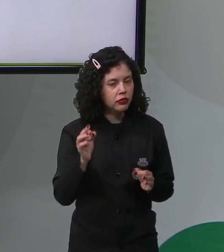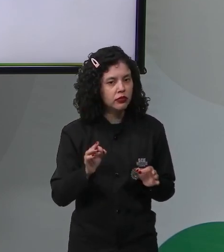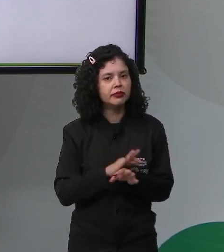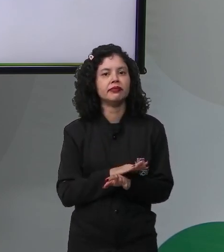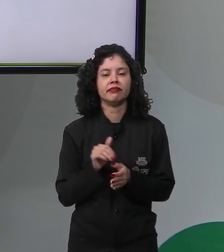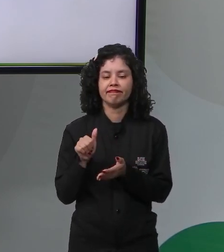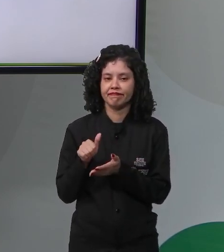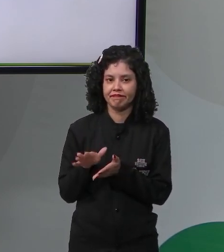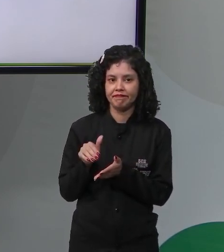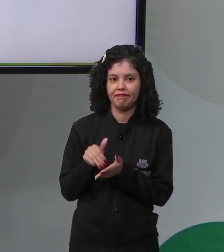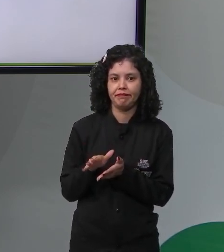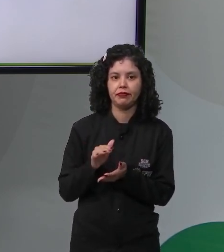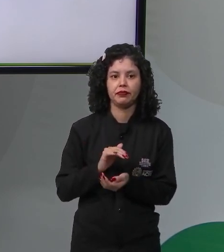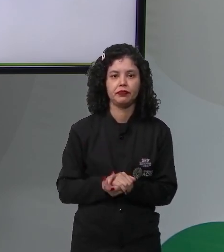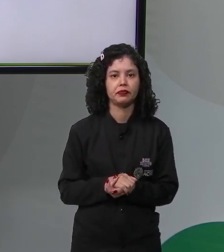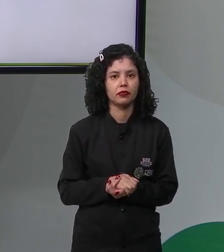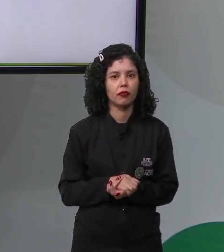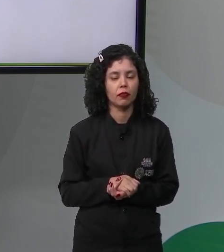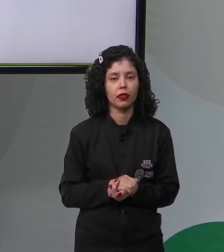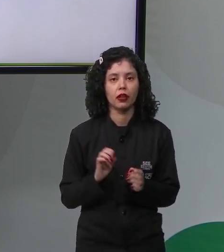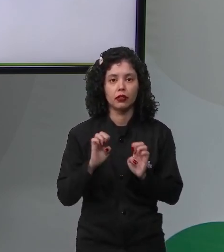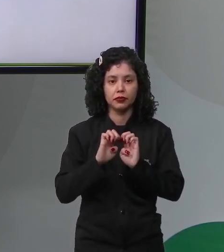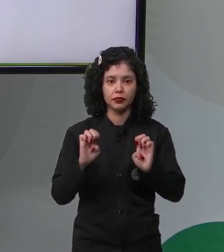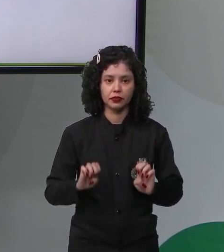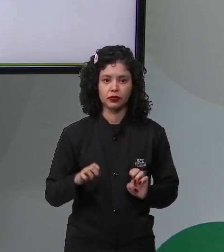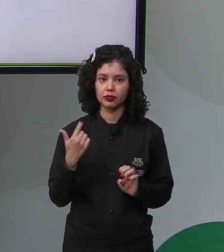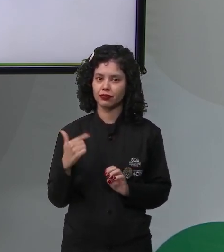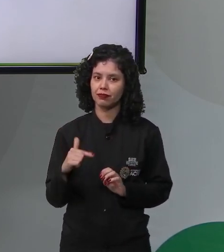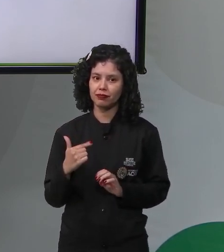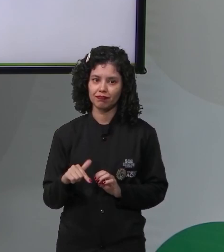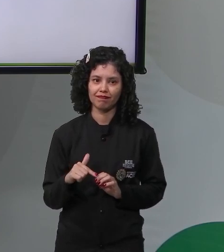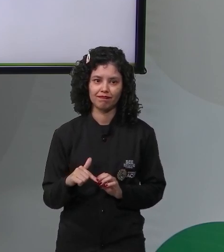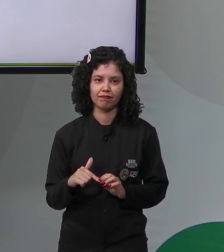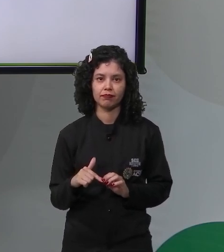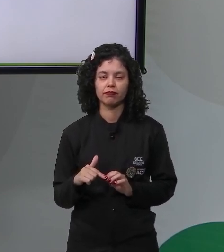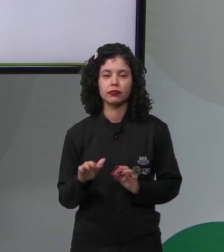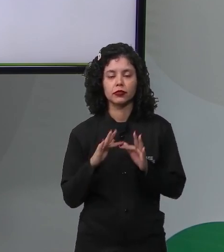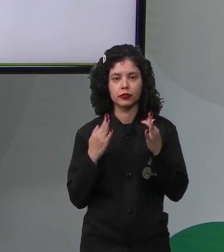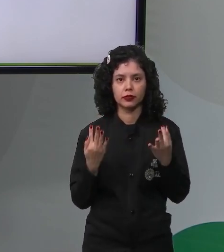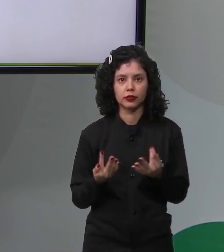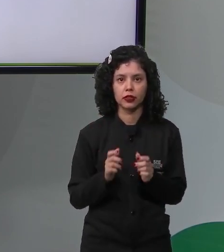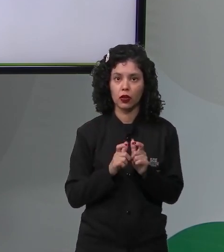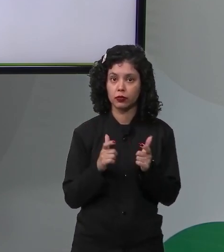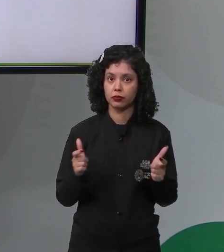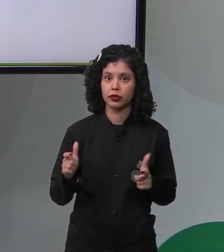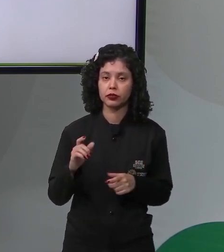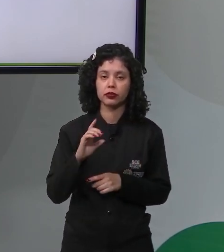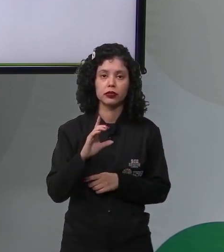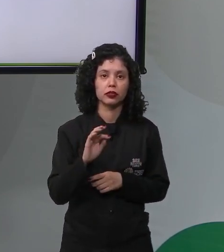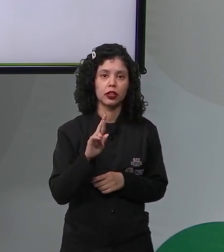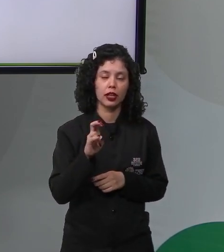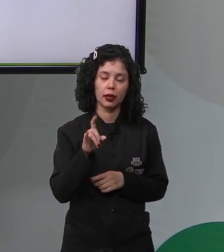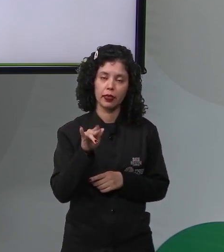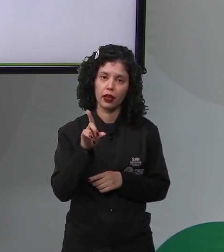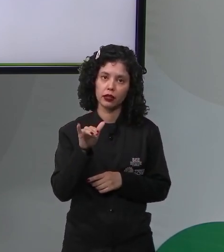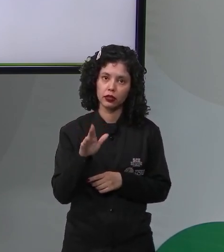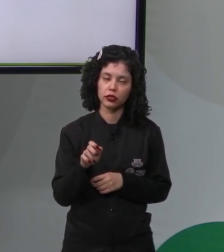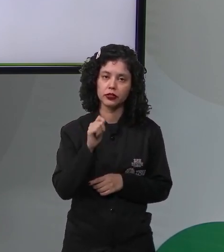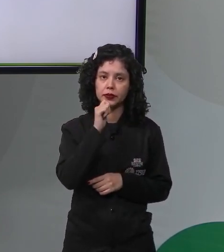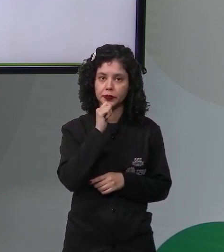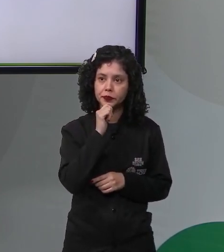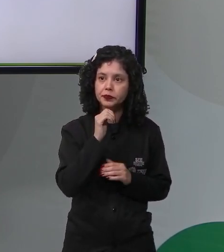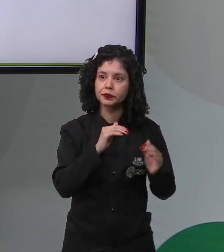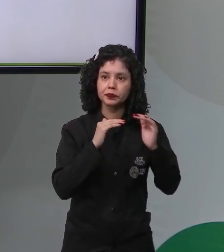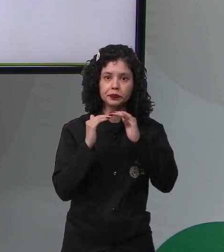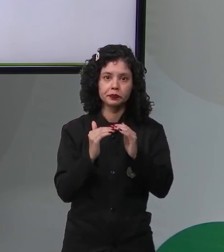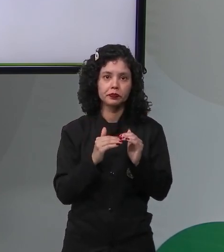sendo excluídas, é a desestrutura familiar, é o aumento da criminalidade, é a